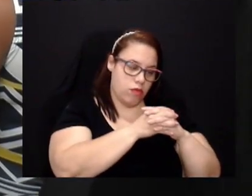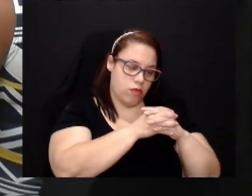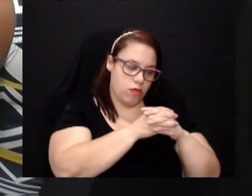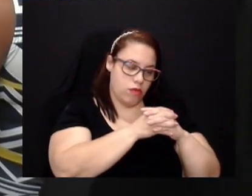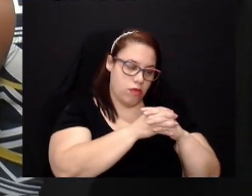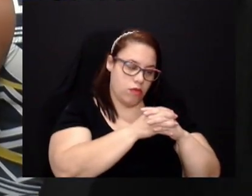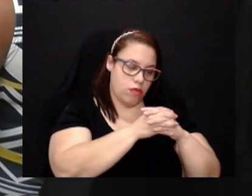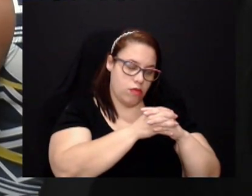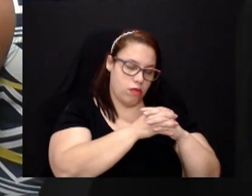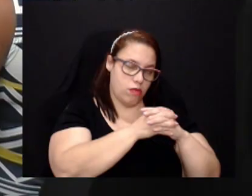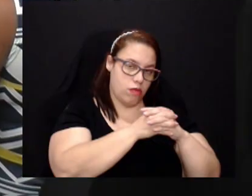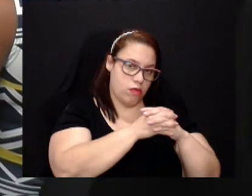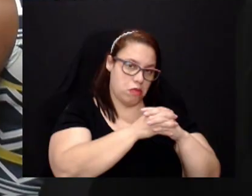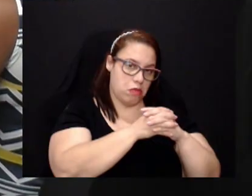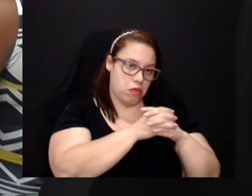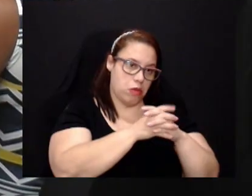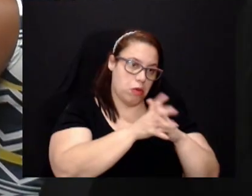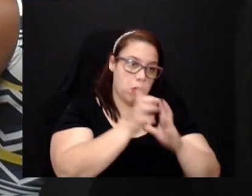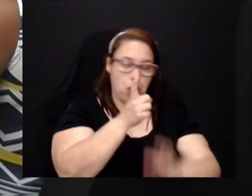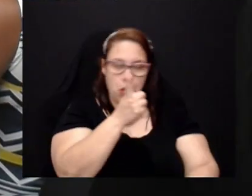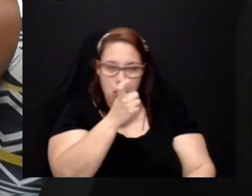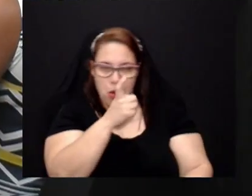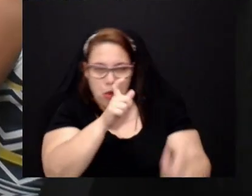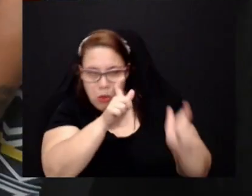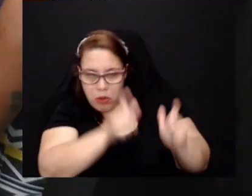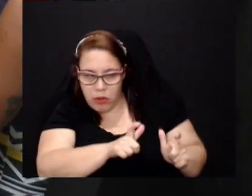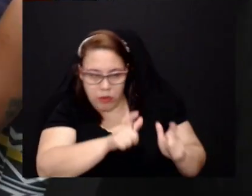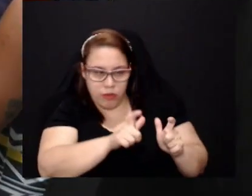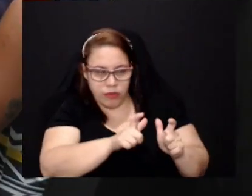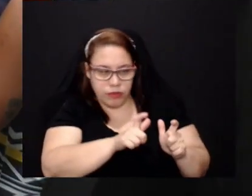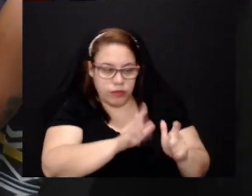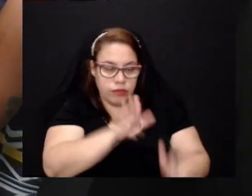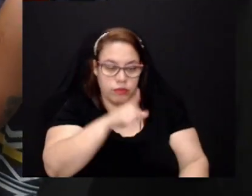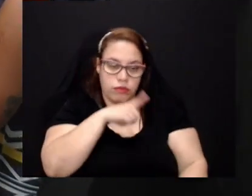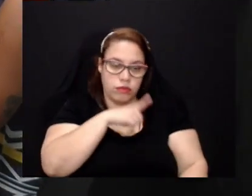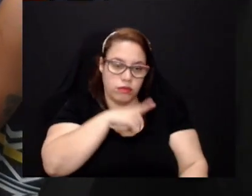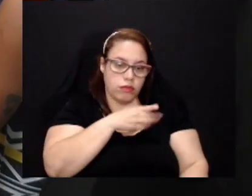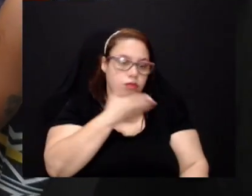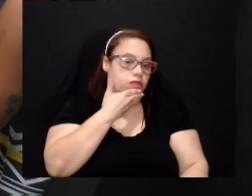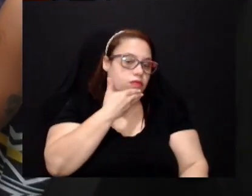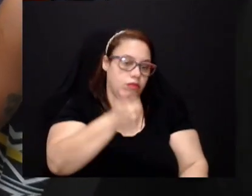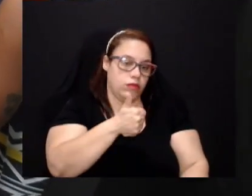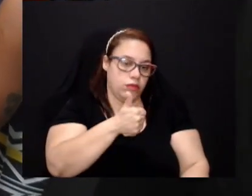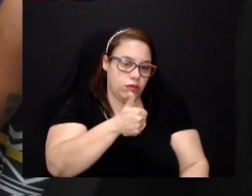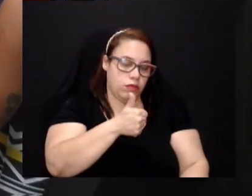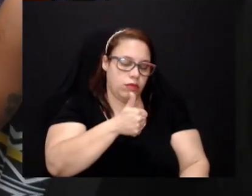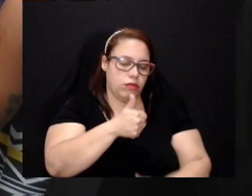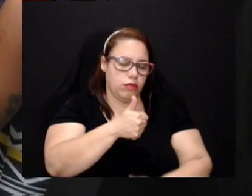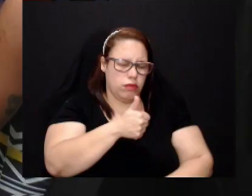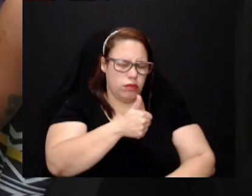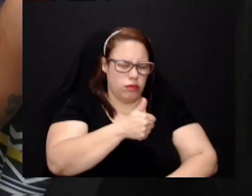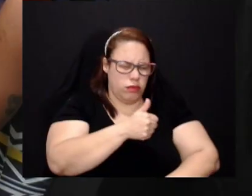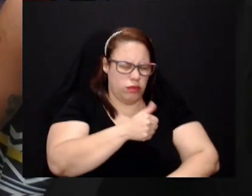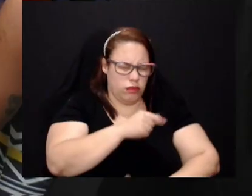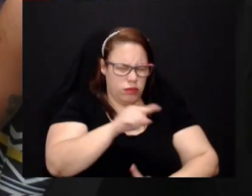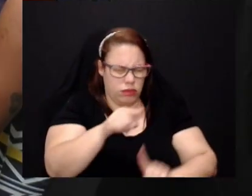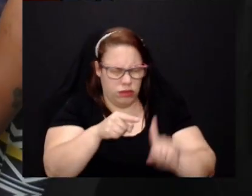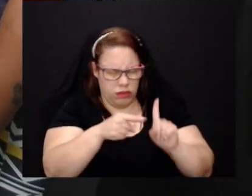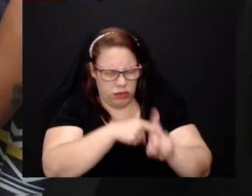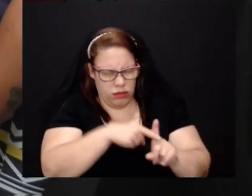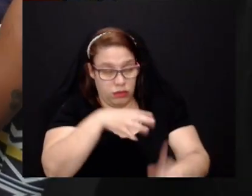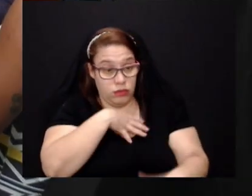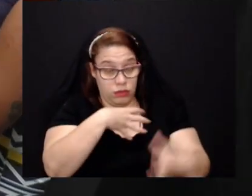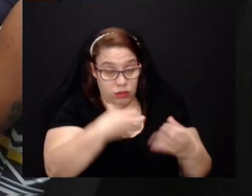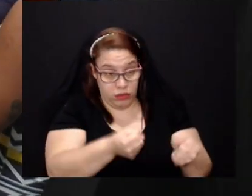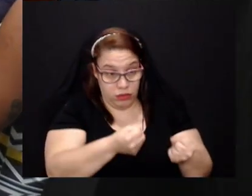uma exceção nesse espaço, né, apesar da gente já ter melhorado muito isso a partir das políticas afirmativas, você se sentiu acolhida,